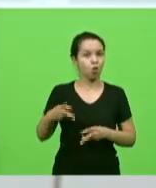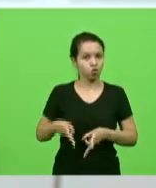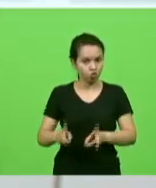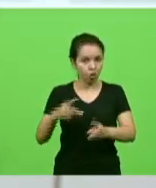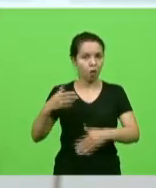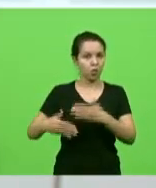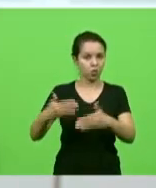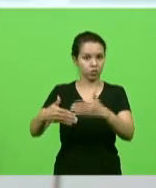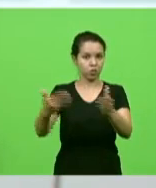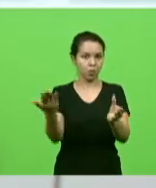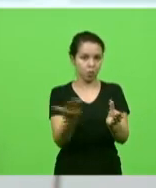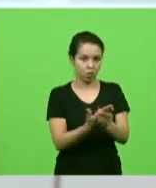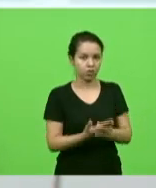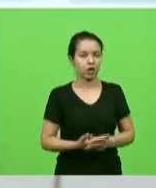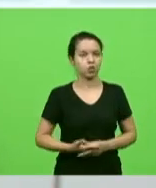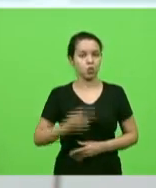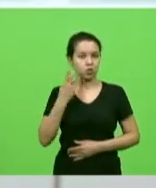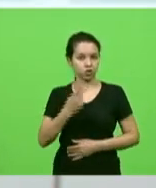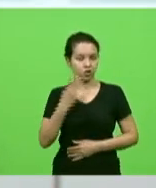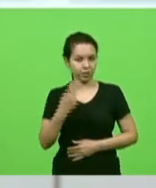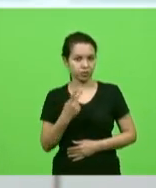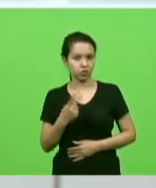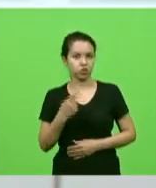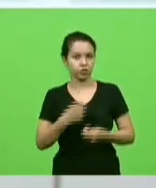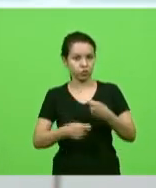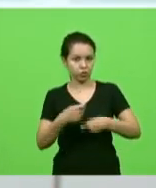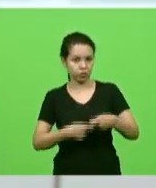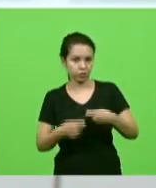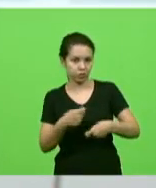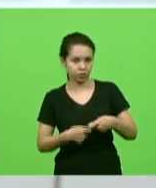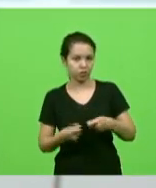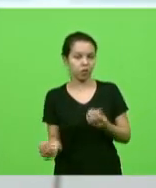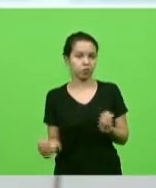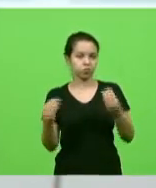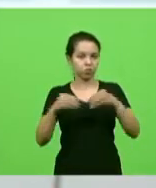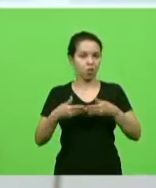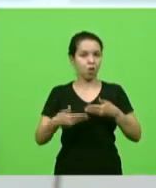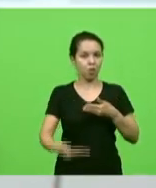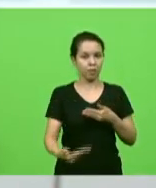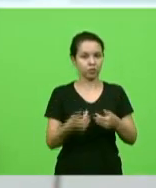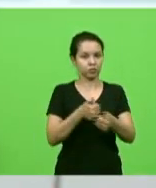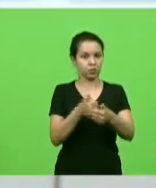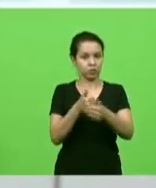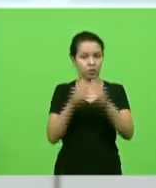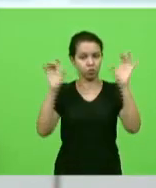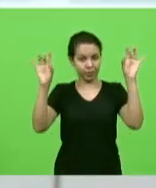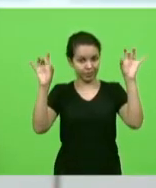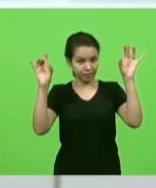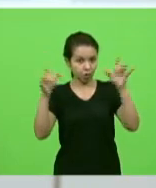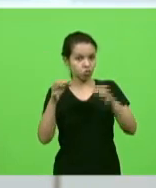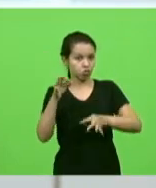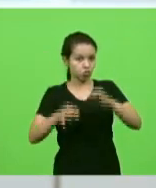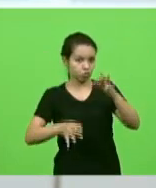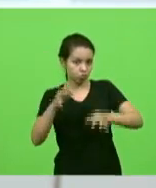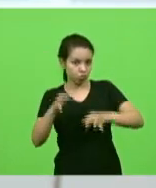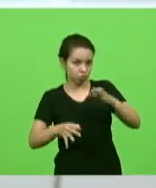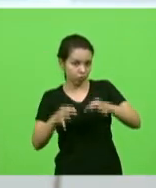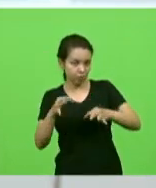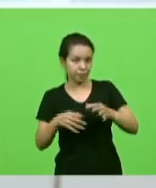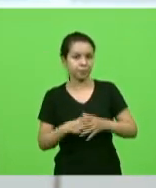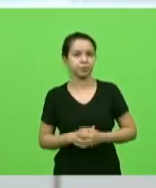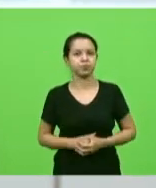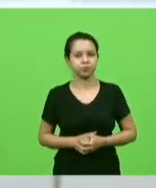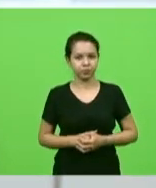processo politicamente político-administrativo instaurado perante o tribunal especial de julgamento revela-se